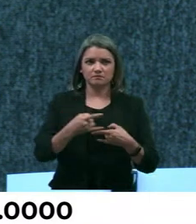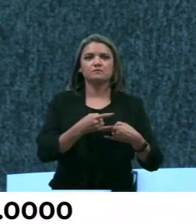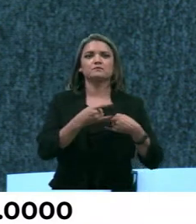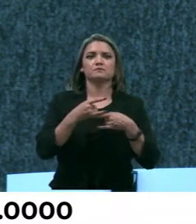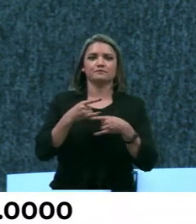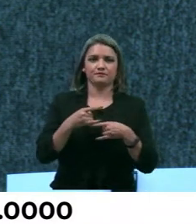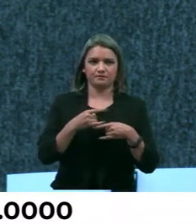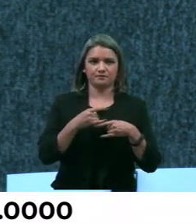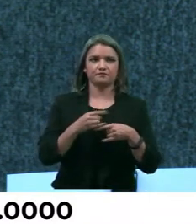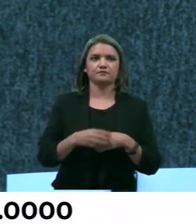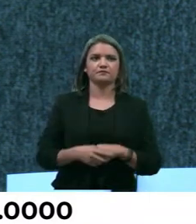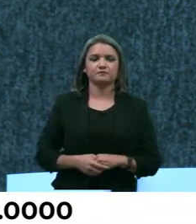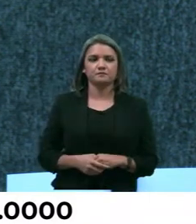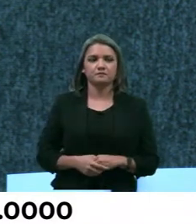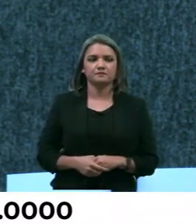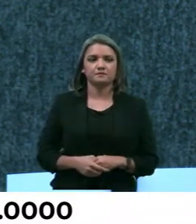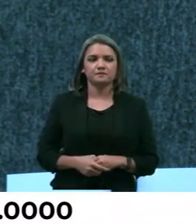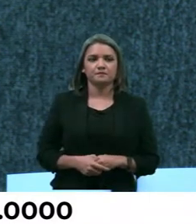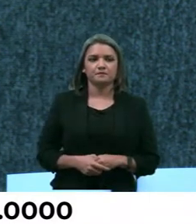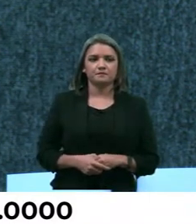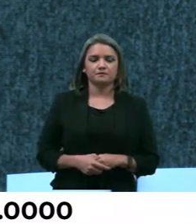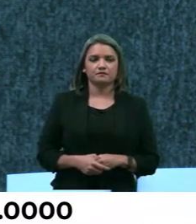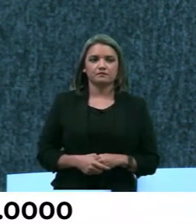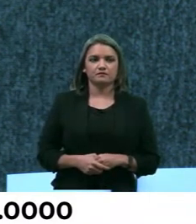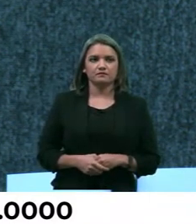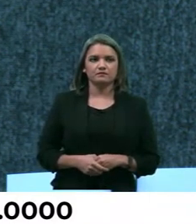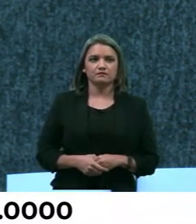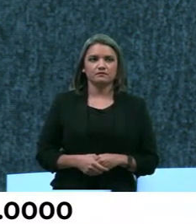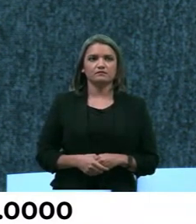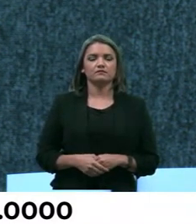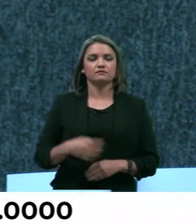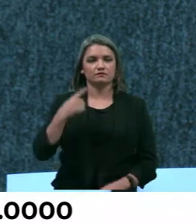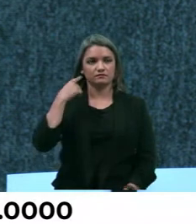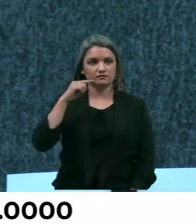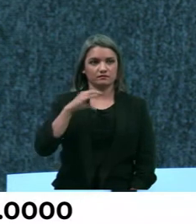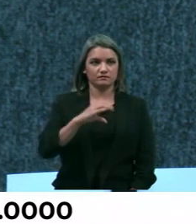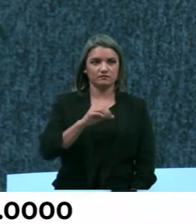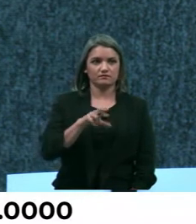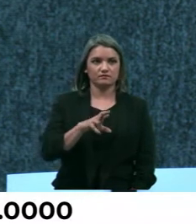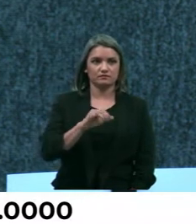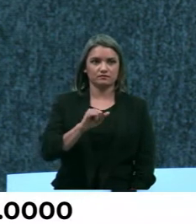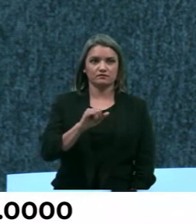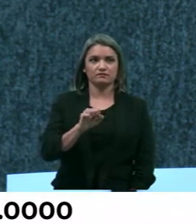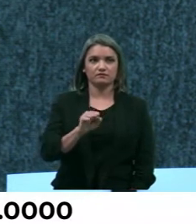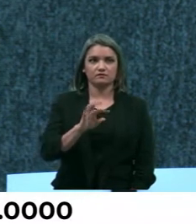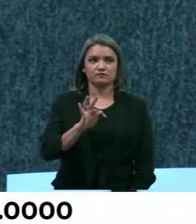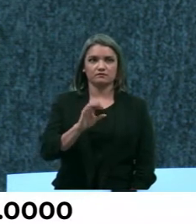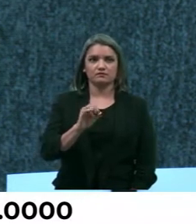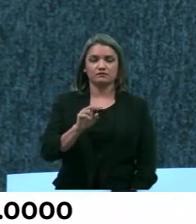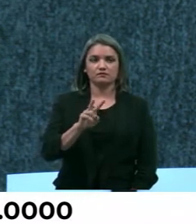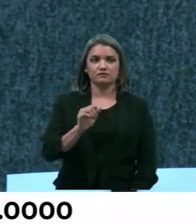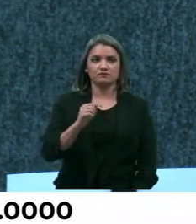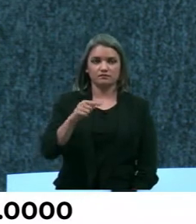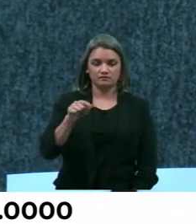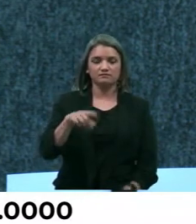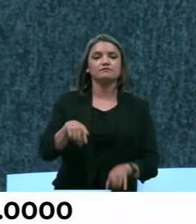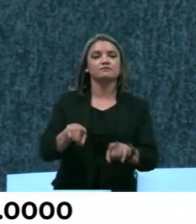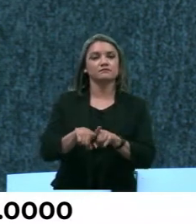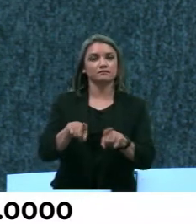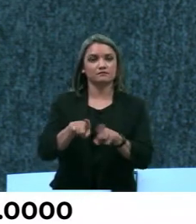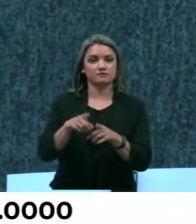está por vídeo. Doutor Cristóvão Dionísio de Barros Cavalcante Júnior, também por